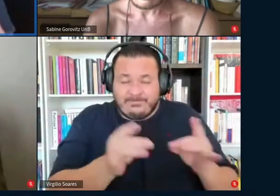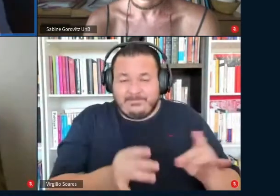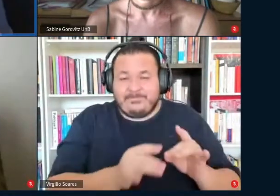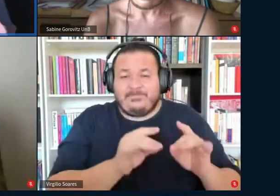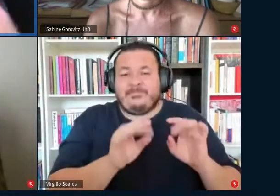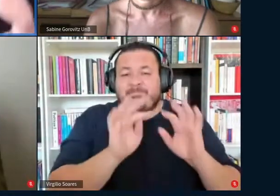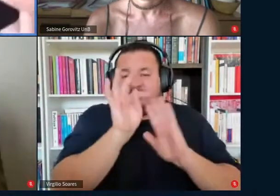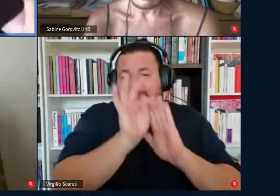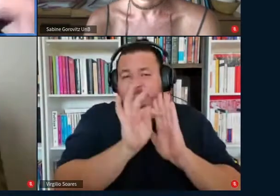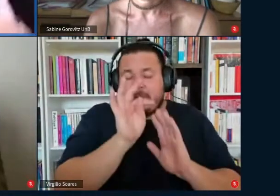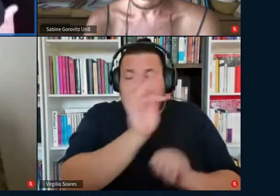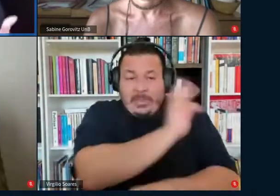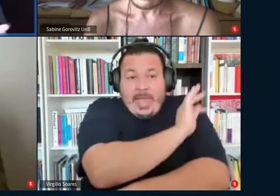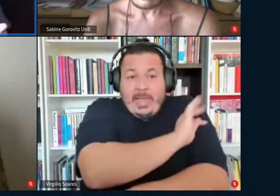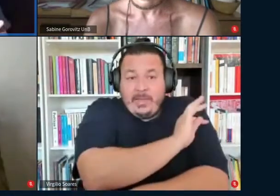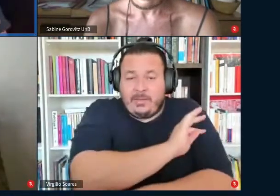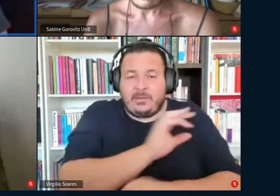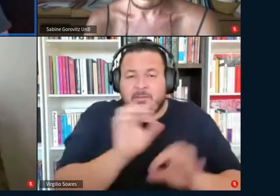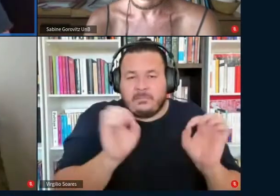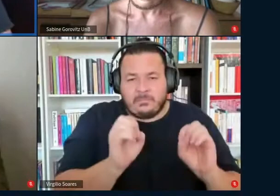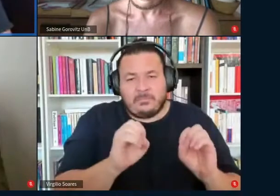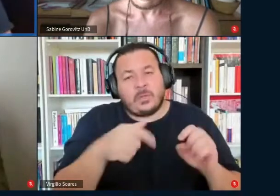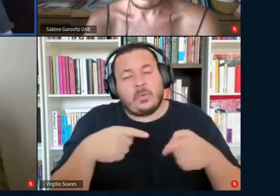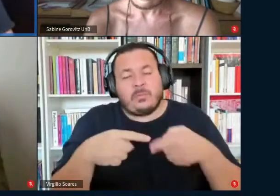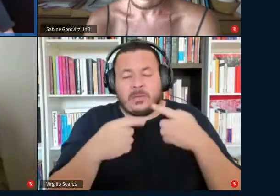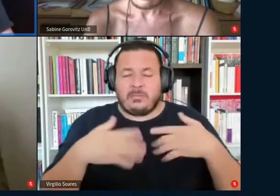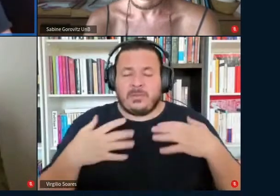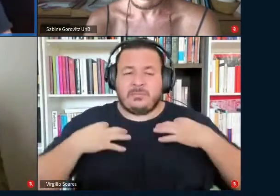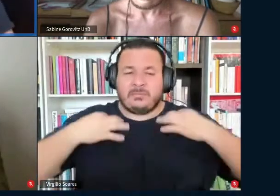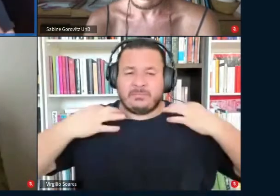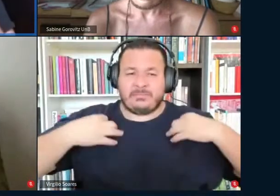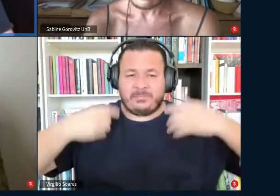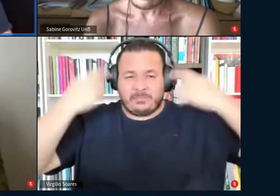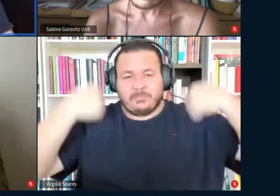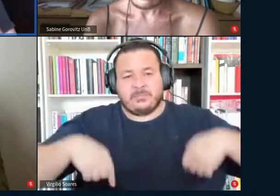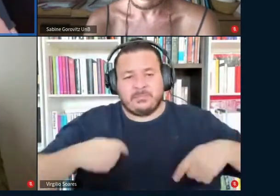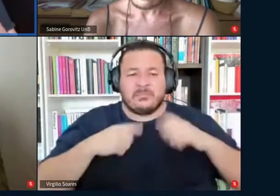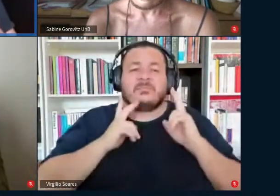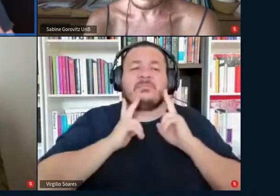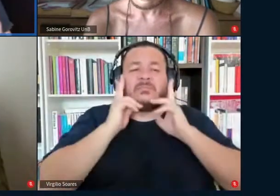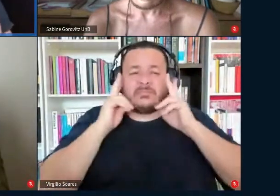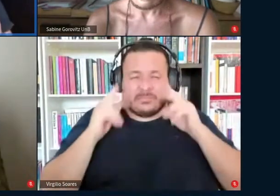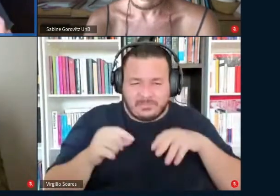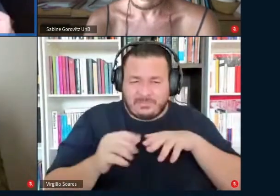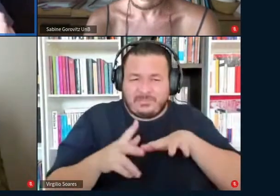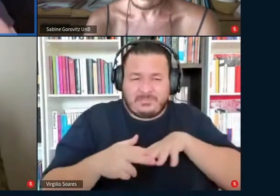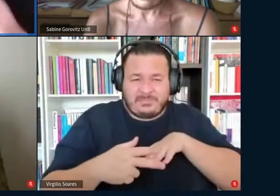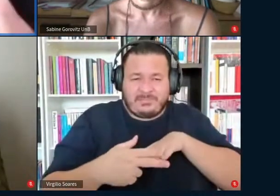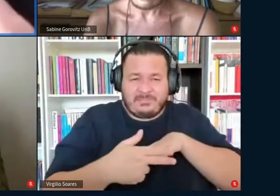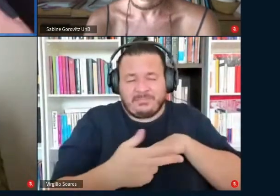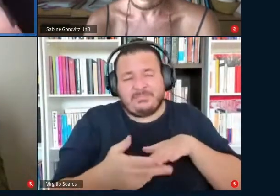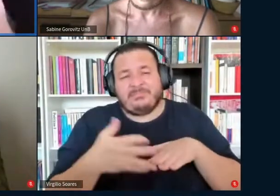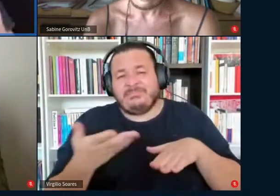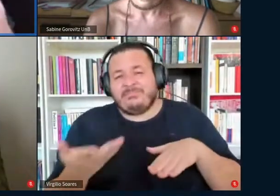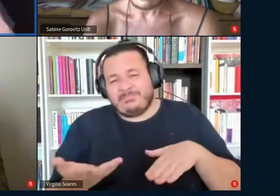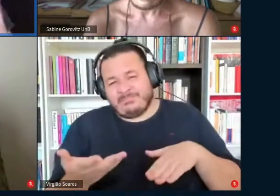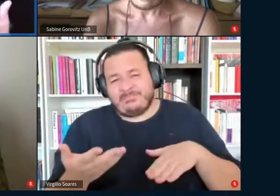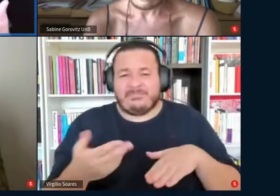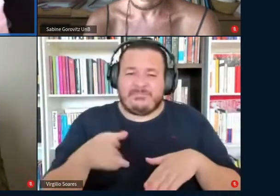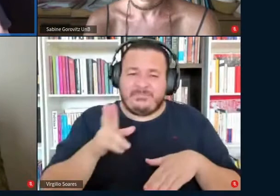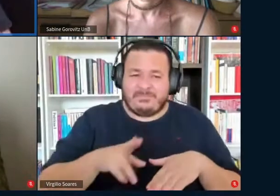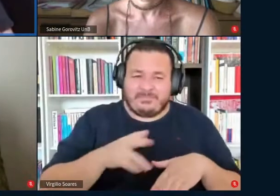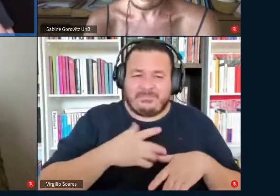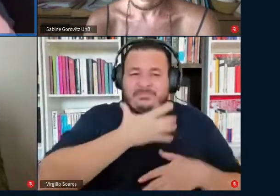técnica. Está muito mais a aparência do intérprete, barba feita, cabelo, unha, enfim. Ou não poder usar